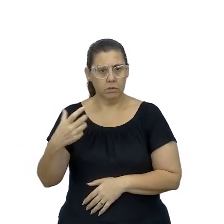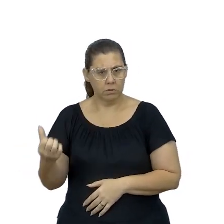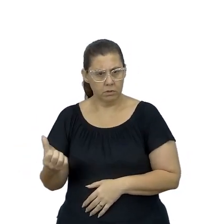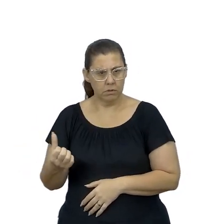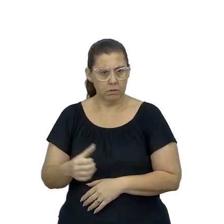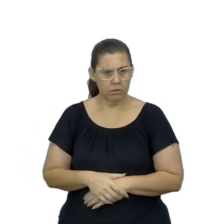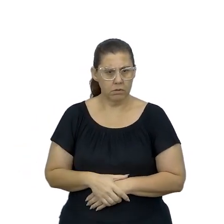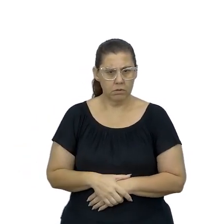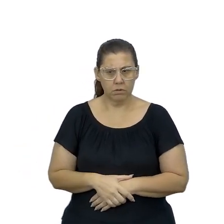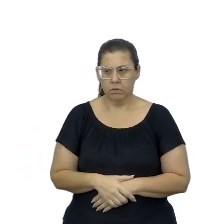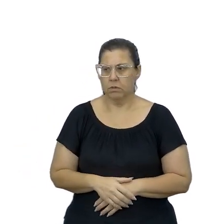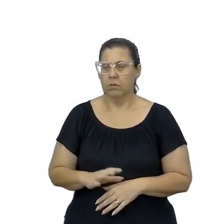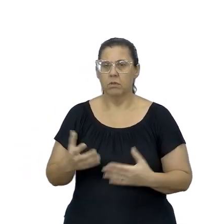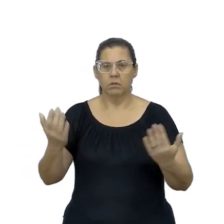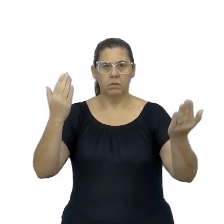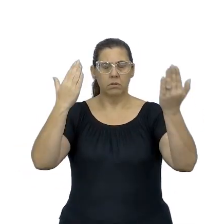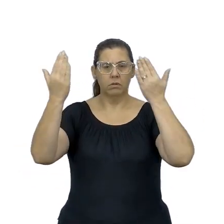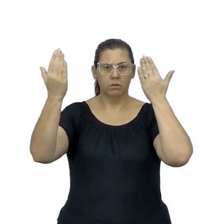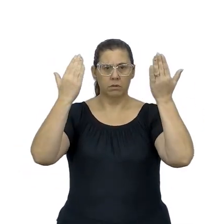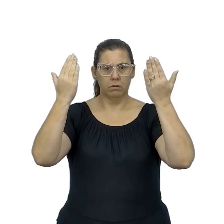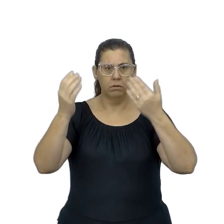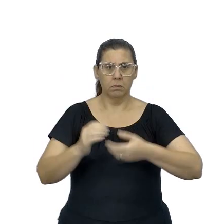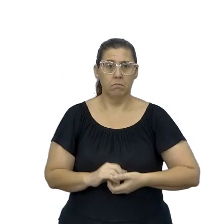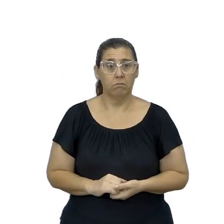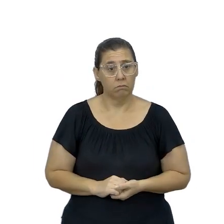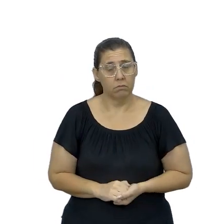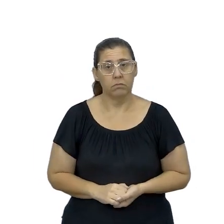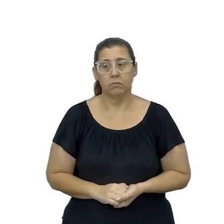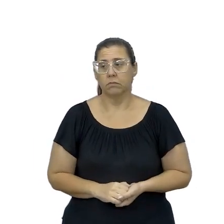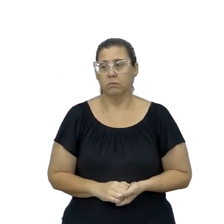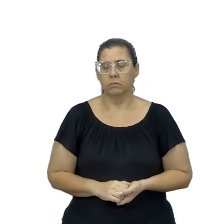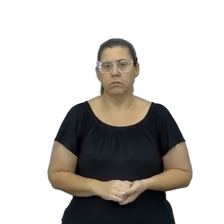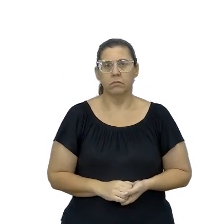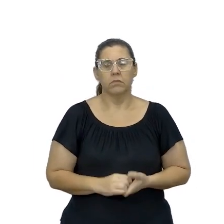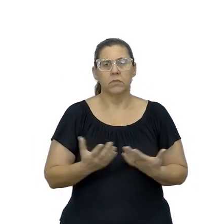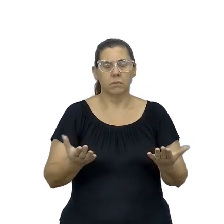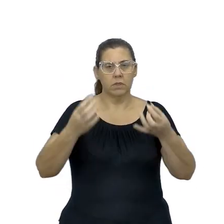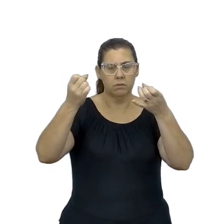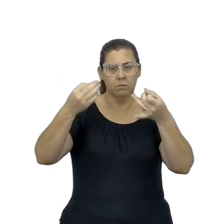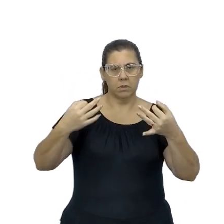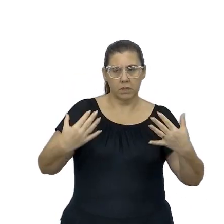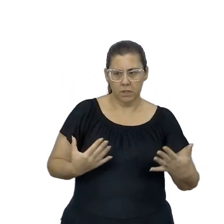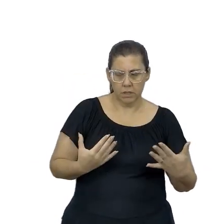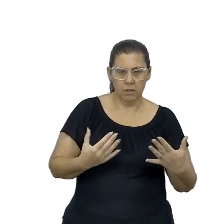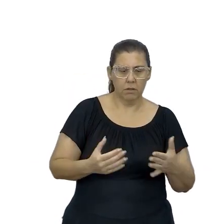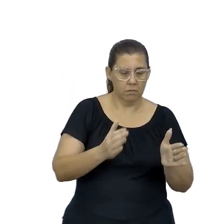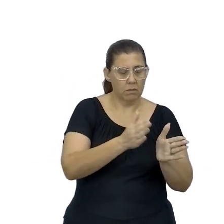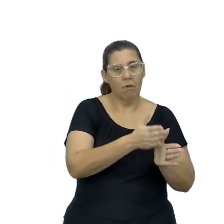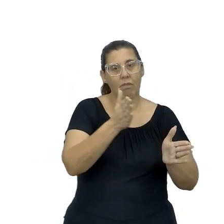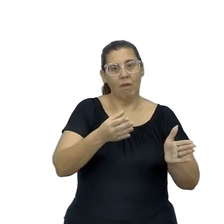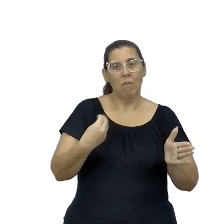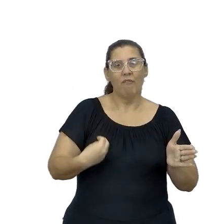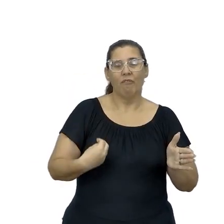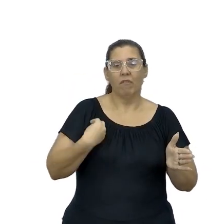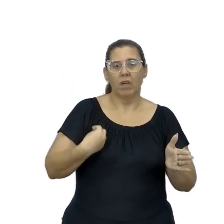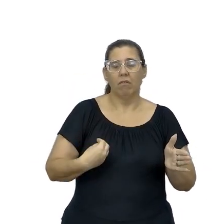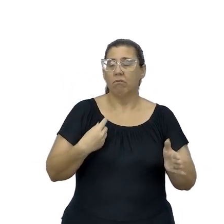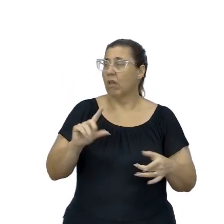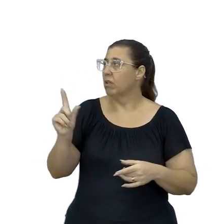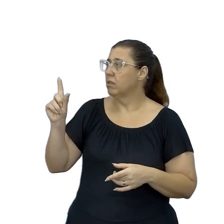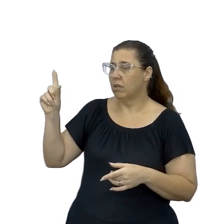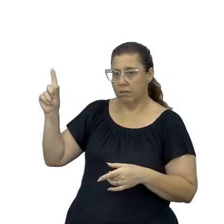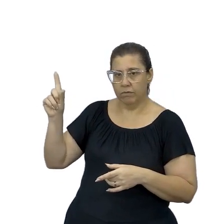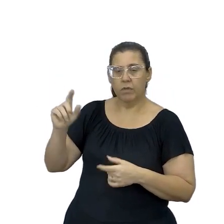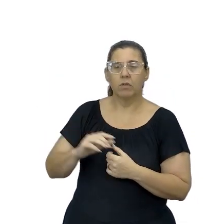vida esse psicólogo. A gente vai começar a falar um pouquinho sobre essa etapa da vida dele, que ficou